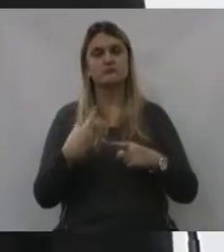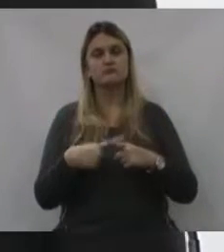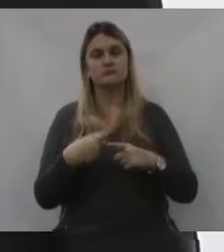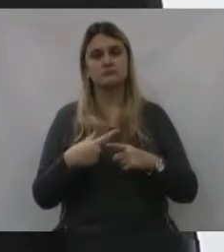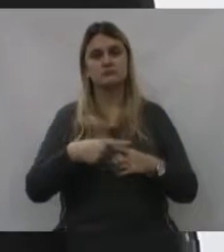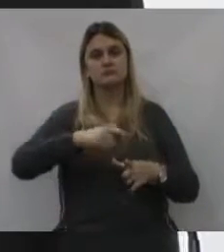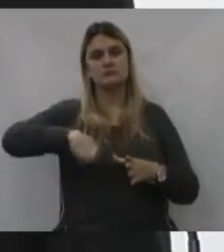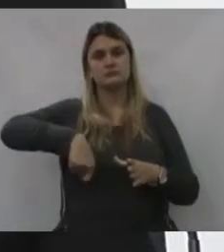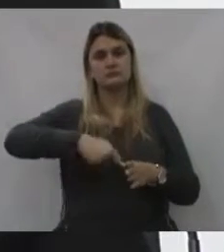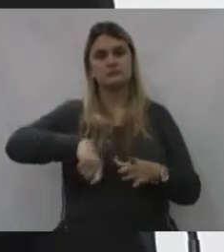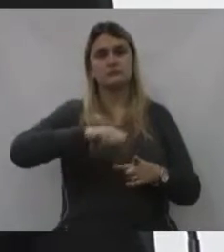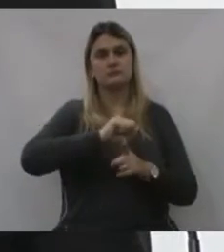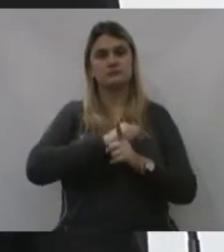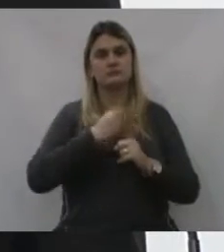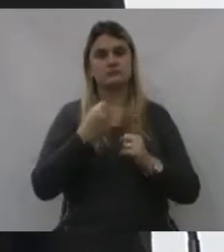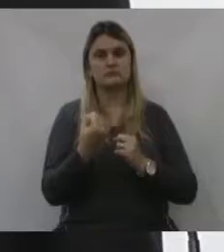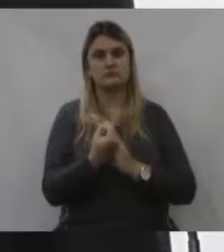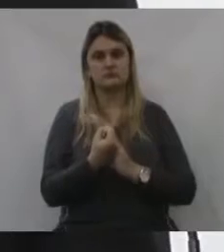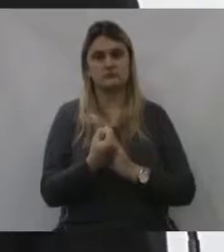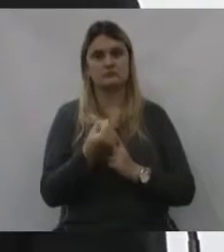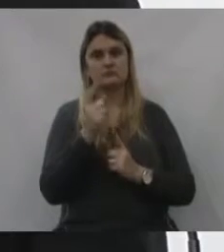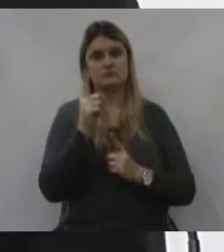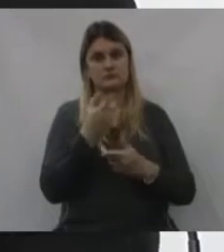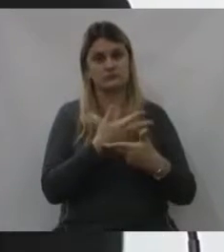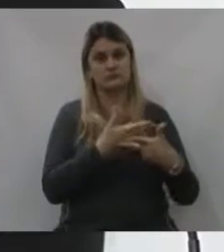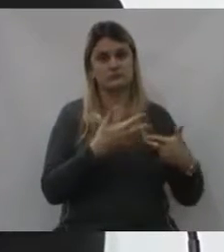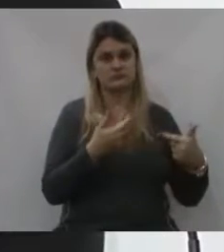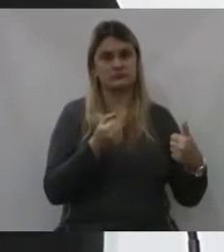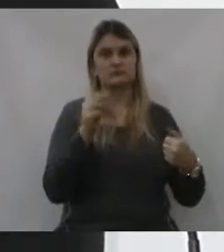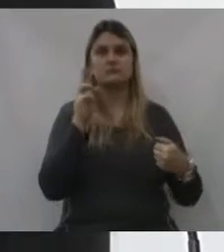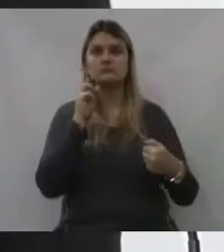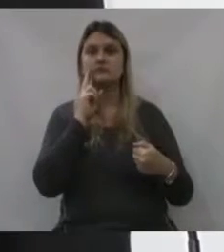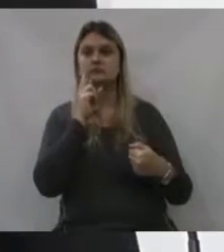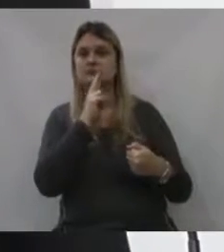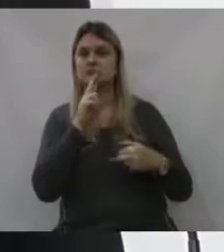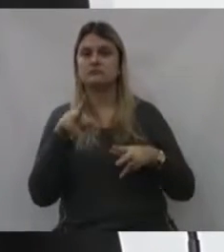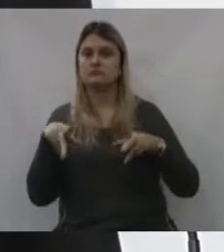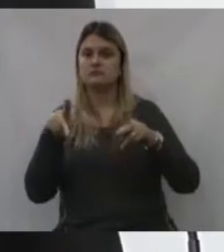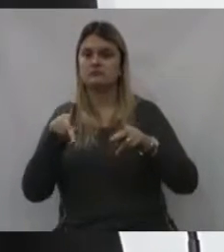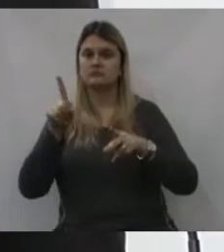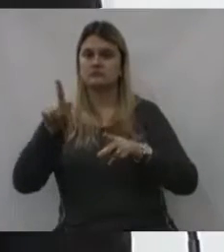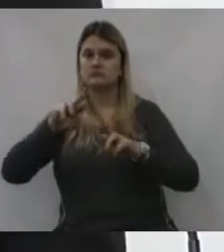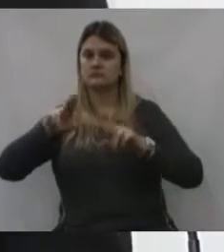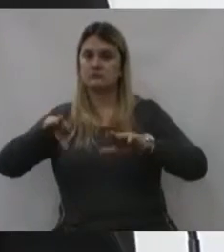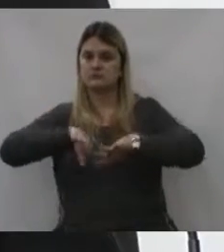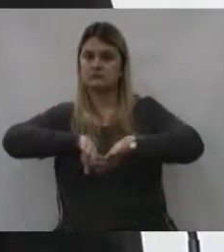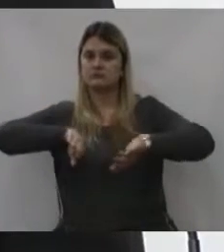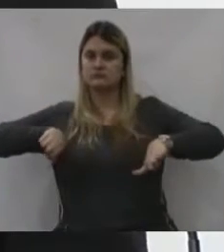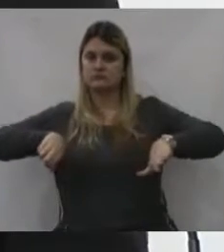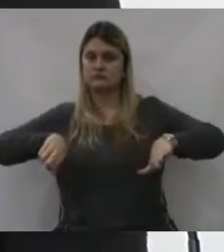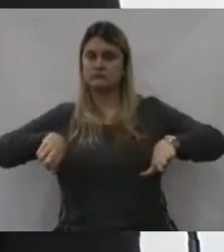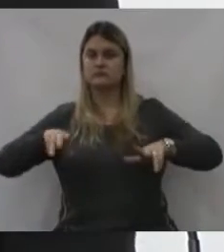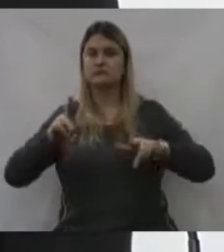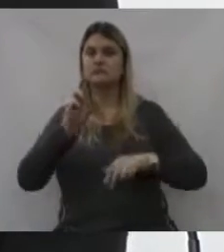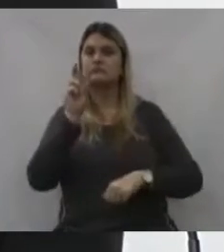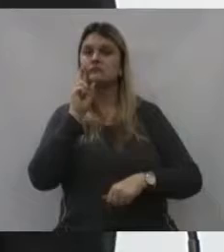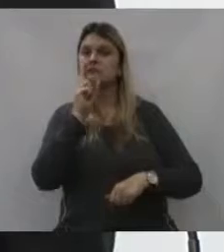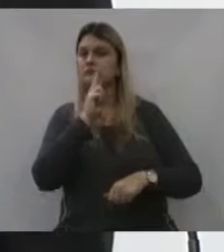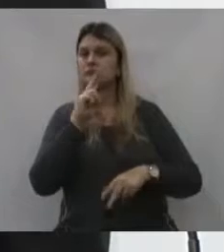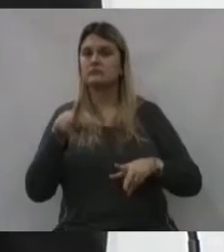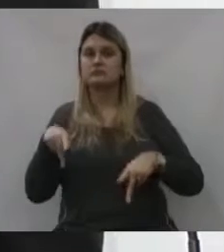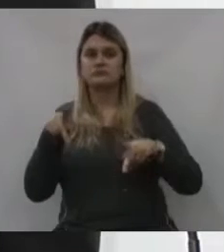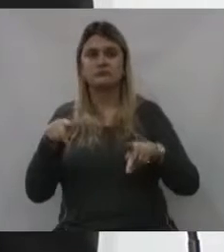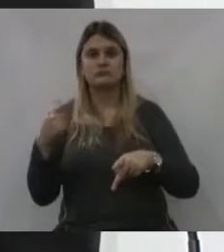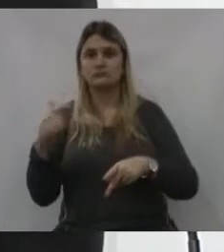detalhes, por que a cozinha social? A cozinha social é uma coisa, o restaurante popular é outra coisa. O